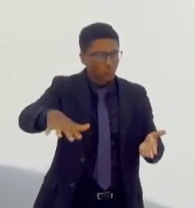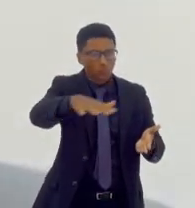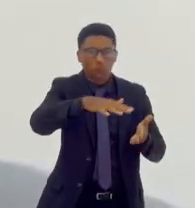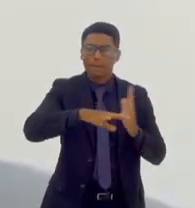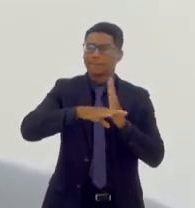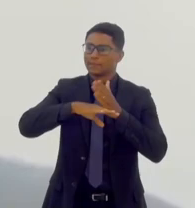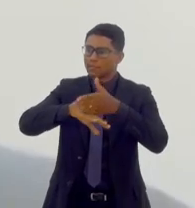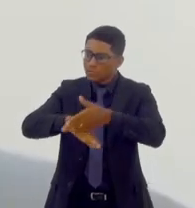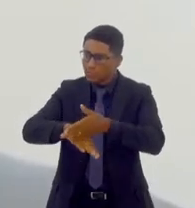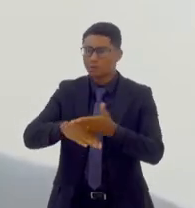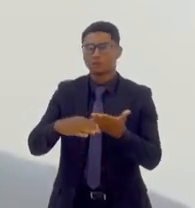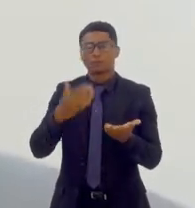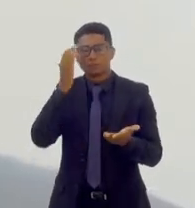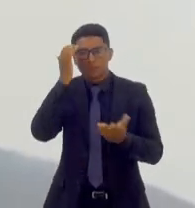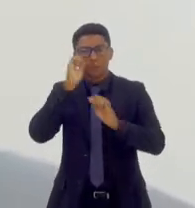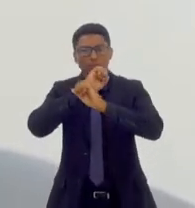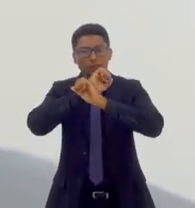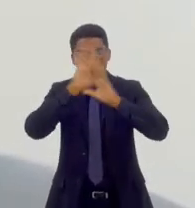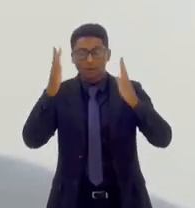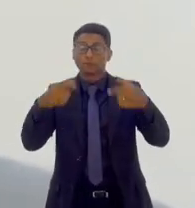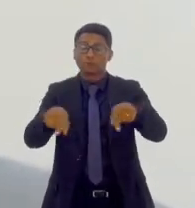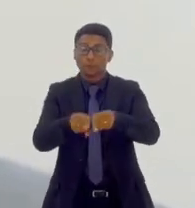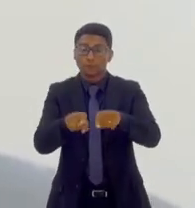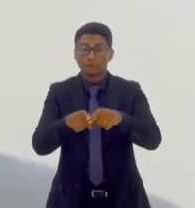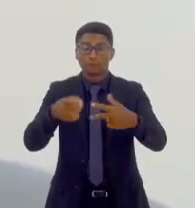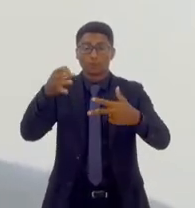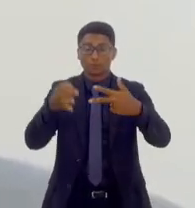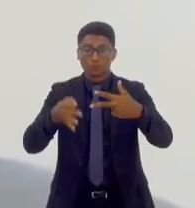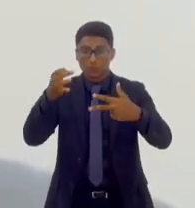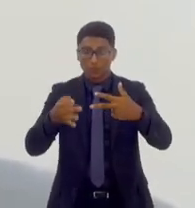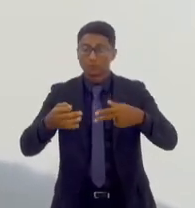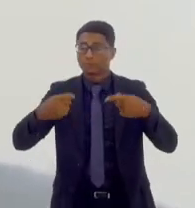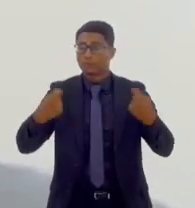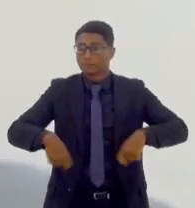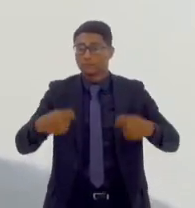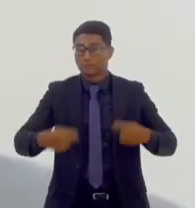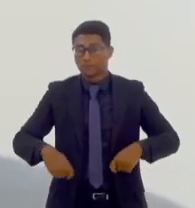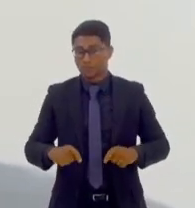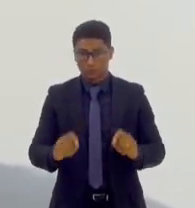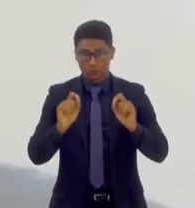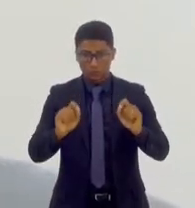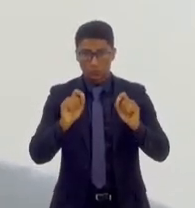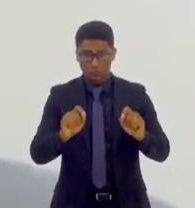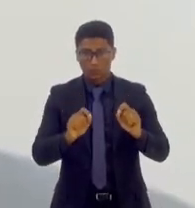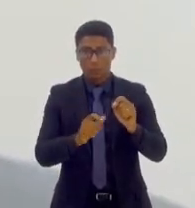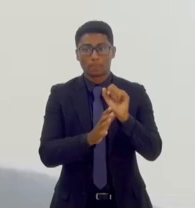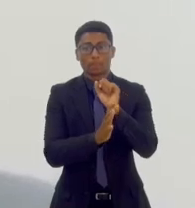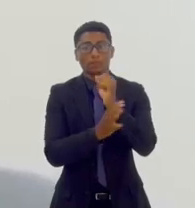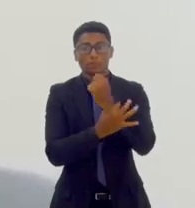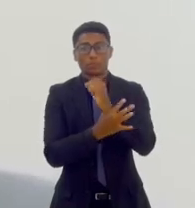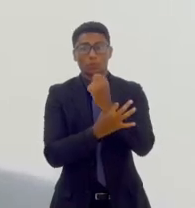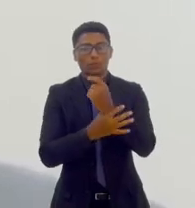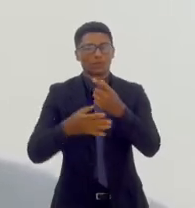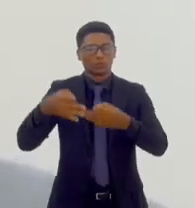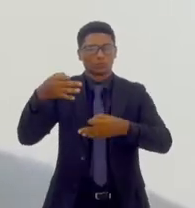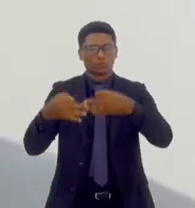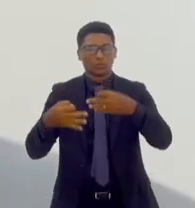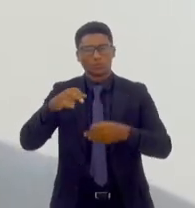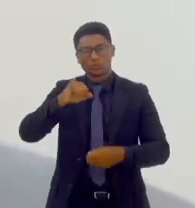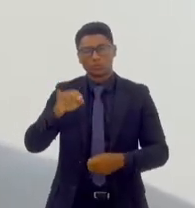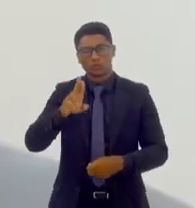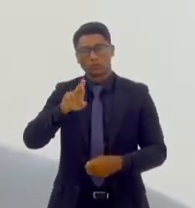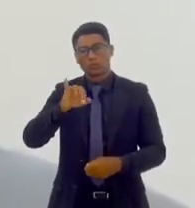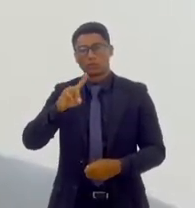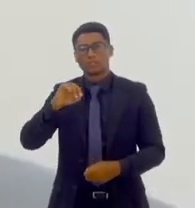mas também que, junto ao poder judiciário, que a gente construa essa tão almejada segurança jurídica. Então,